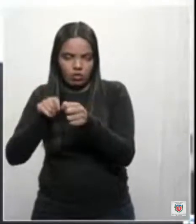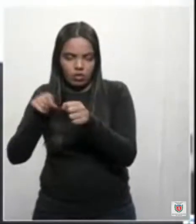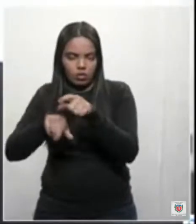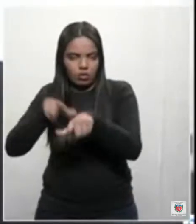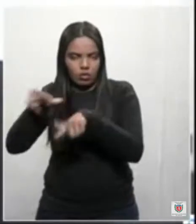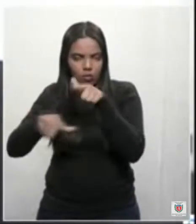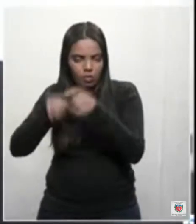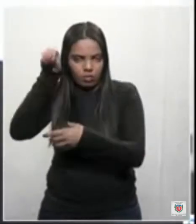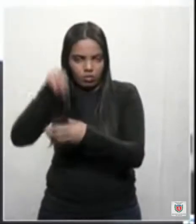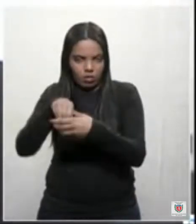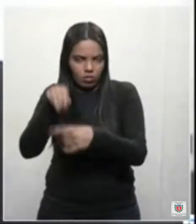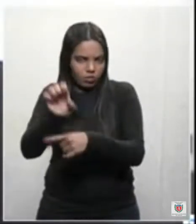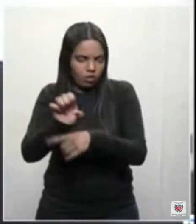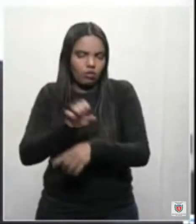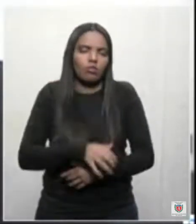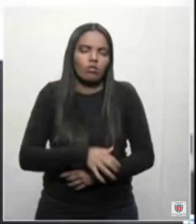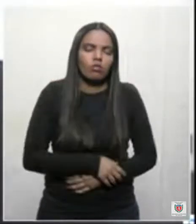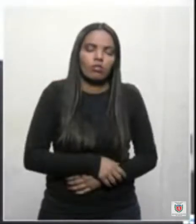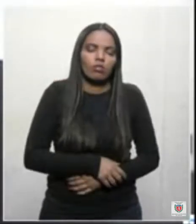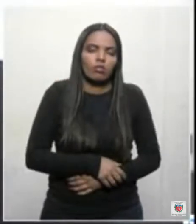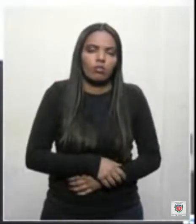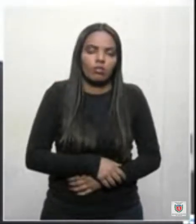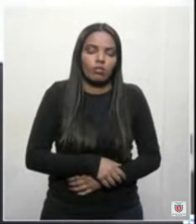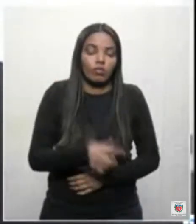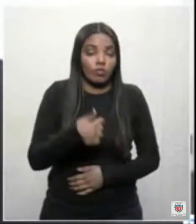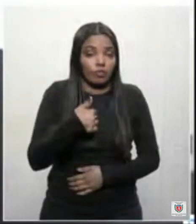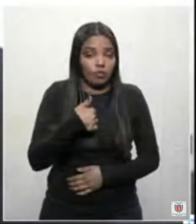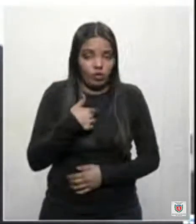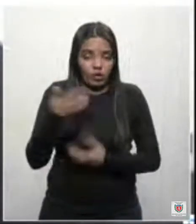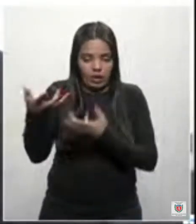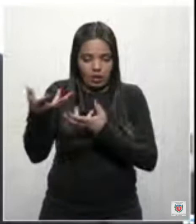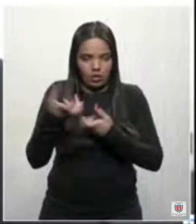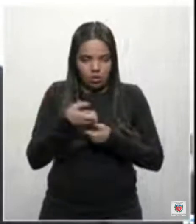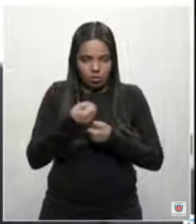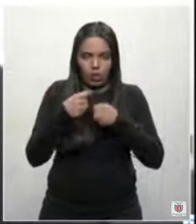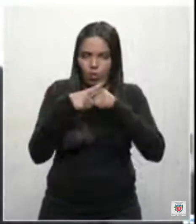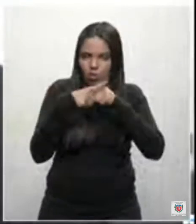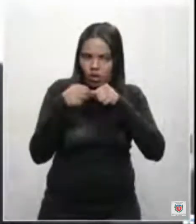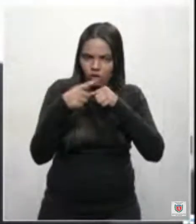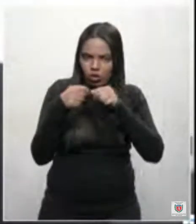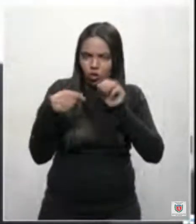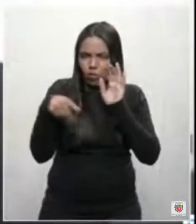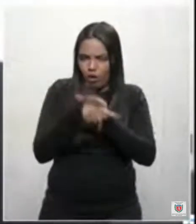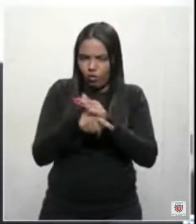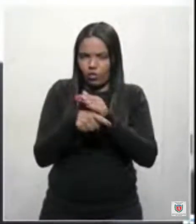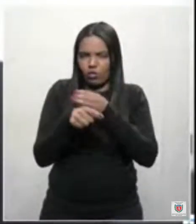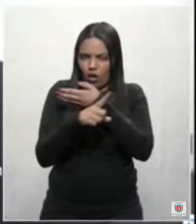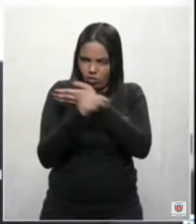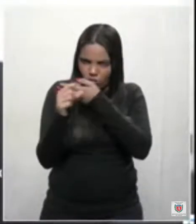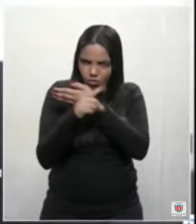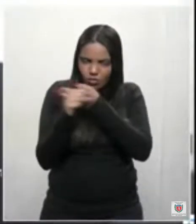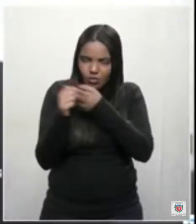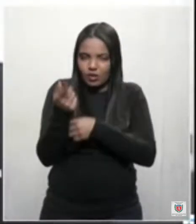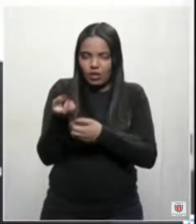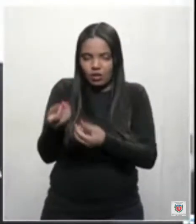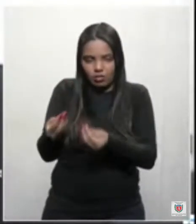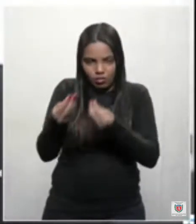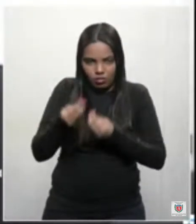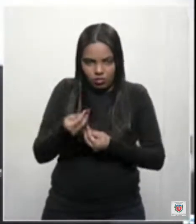Estado. Eu recebi um artigo produzido por Vossa Excelência, que chama-se Uma